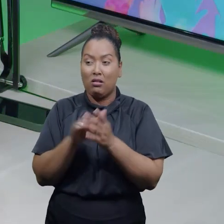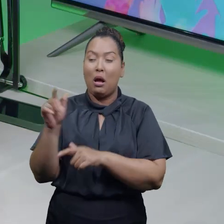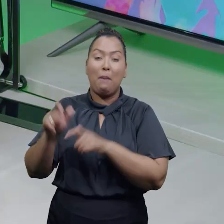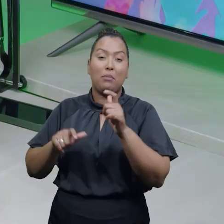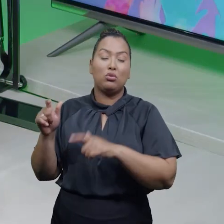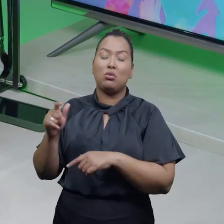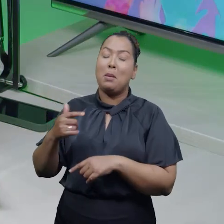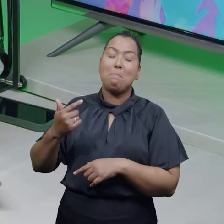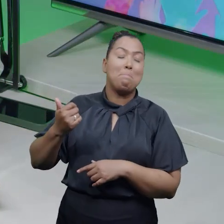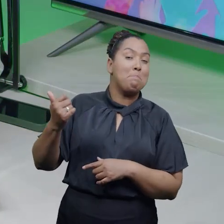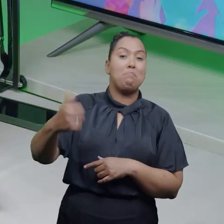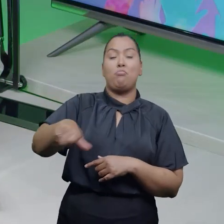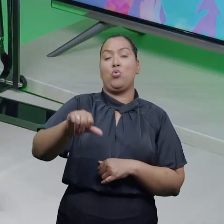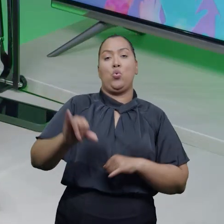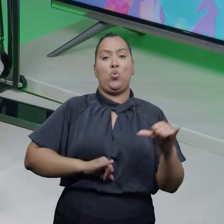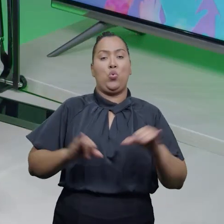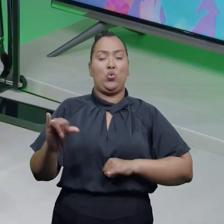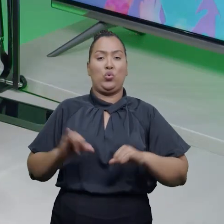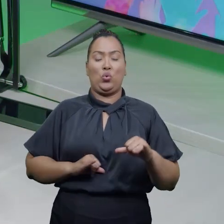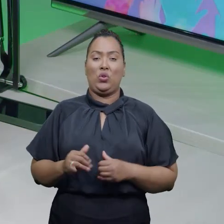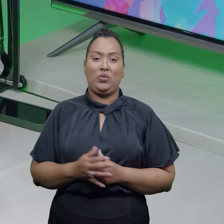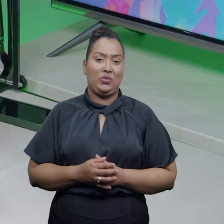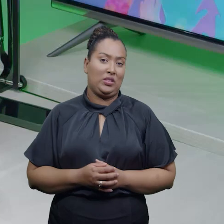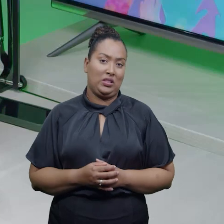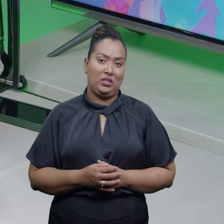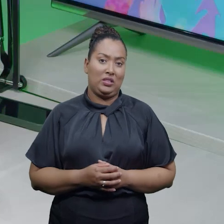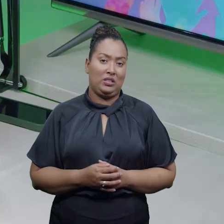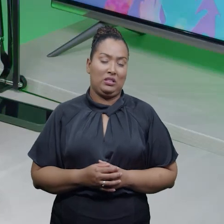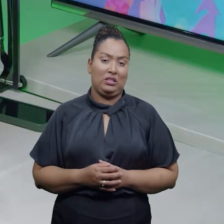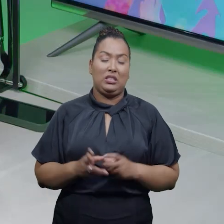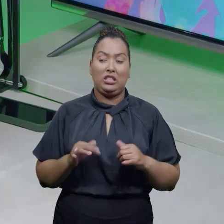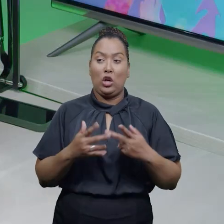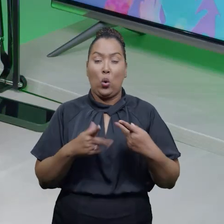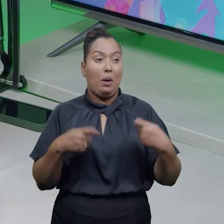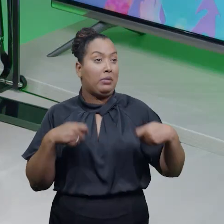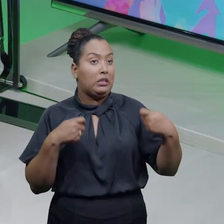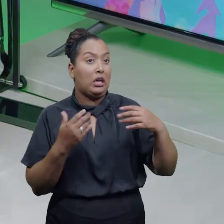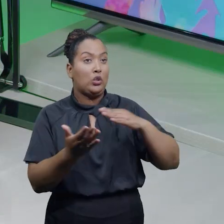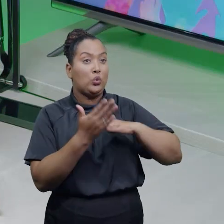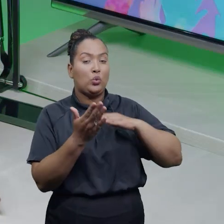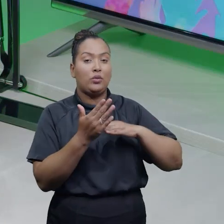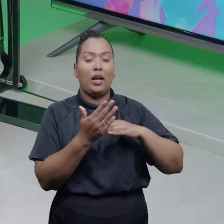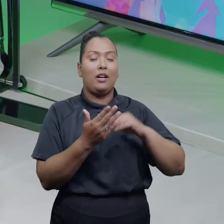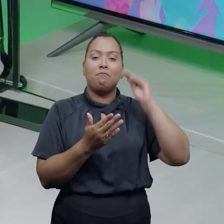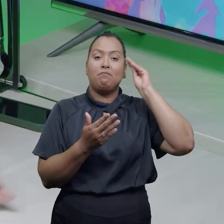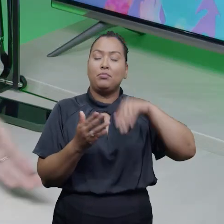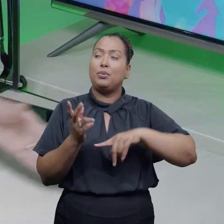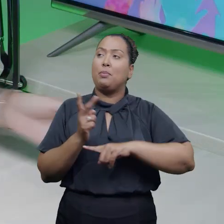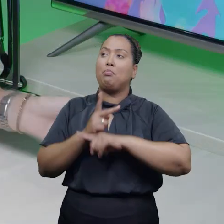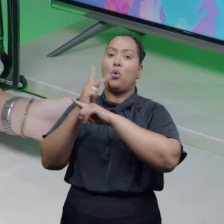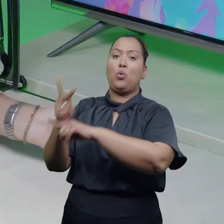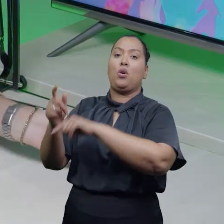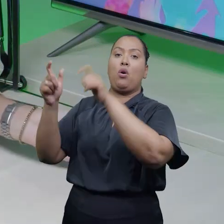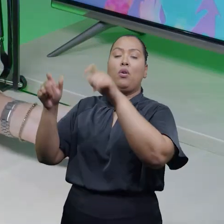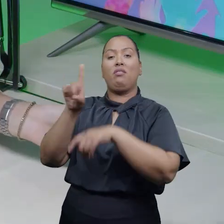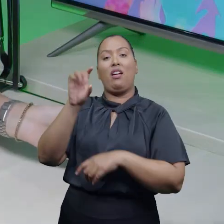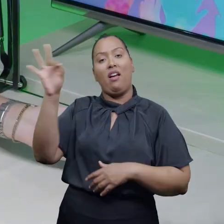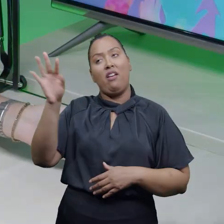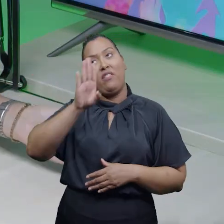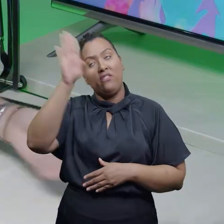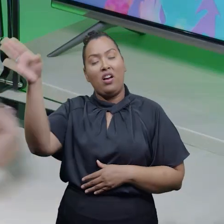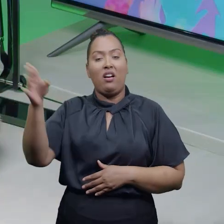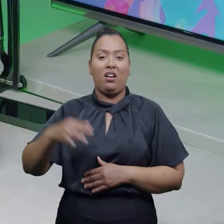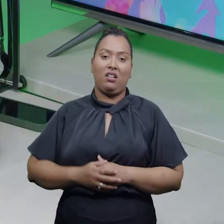pessoas estarem numa situação de muita vulnerabilidade, tendo que buscar serviços básicos no Distrito